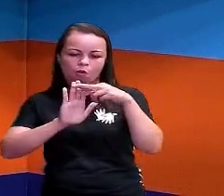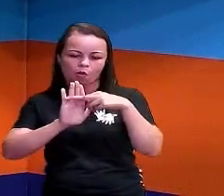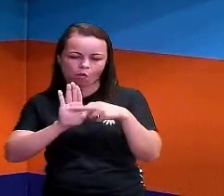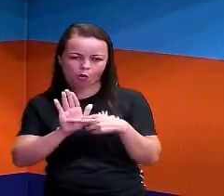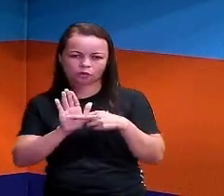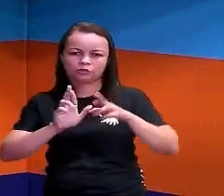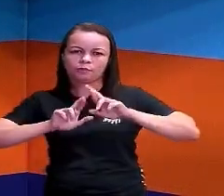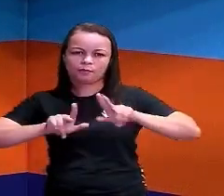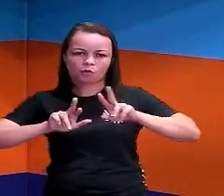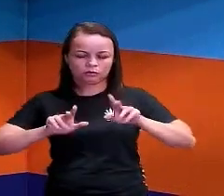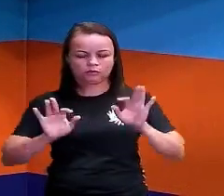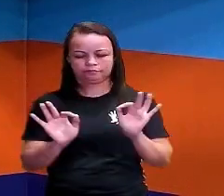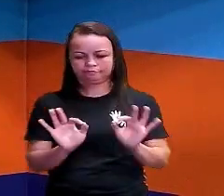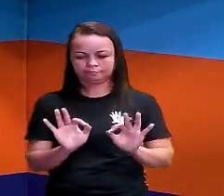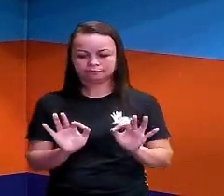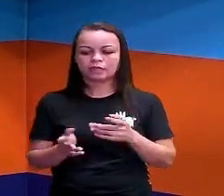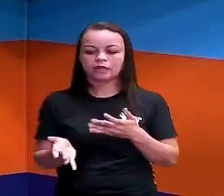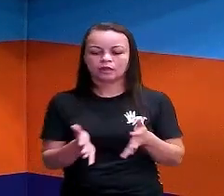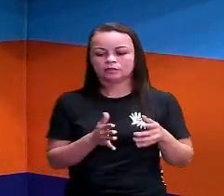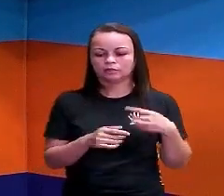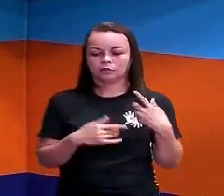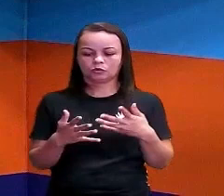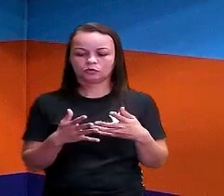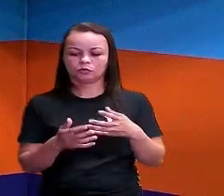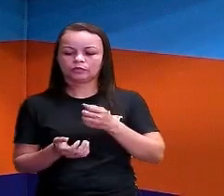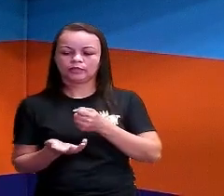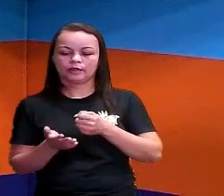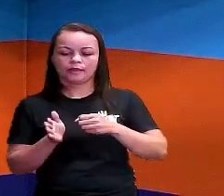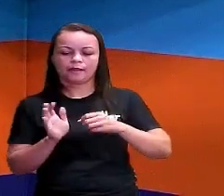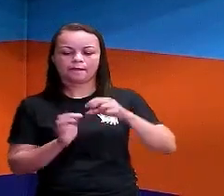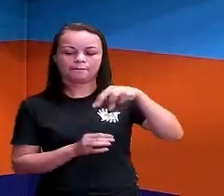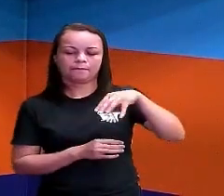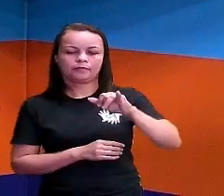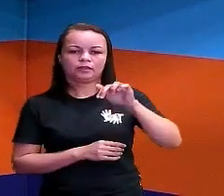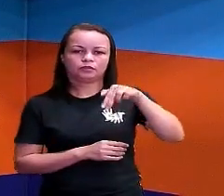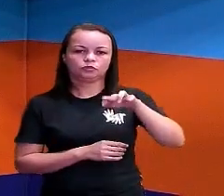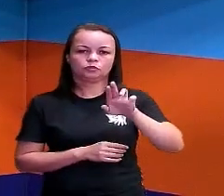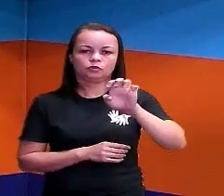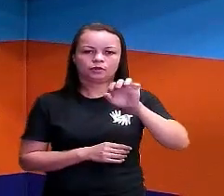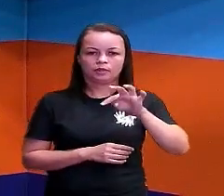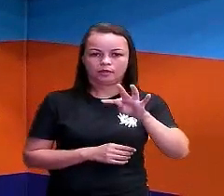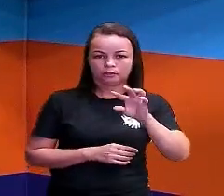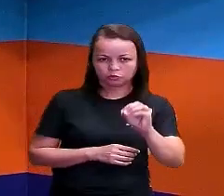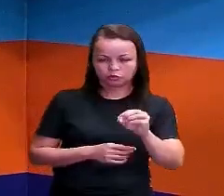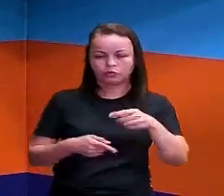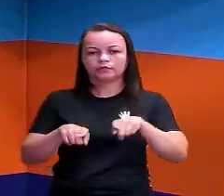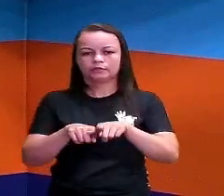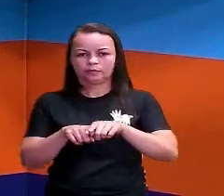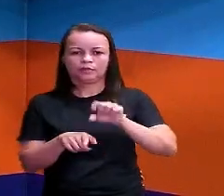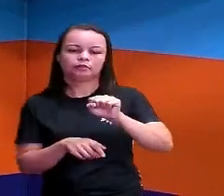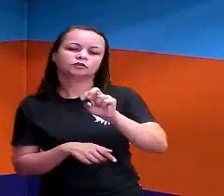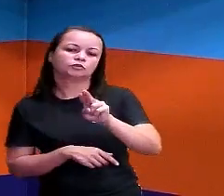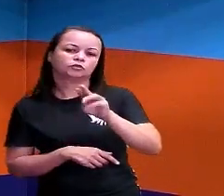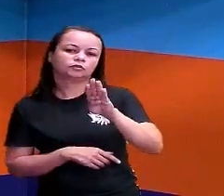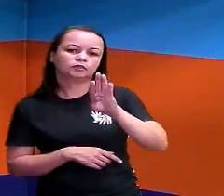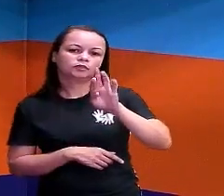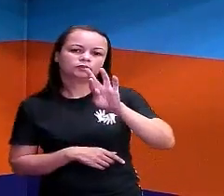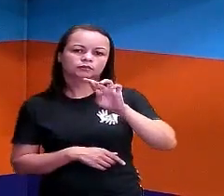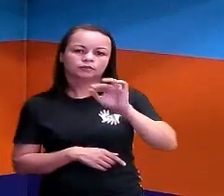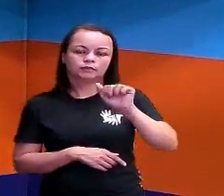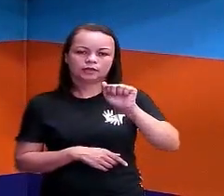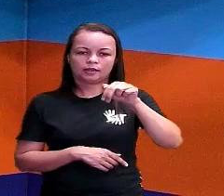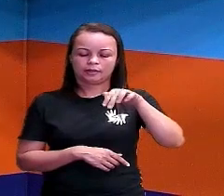Na subtração, o que é minuendo e o que é subtraindo é relevante, pois se alterarmos